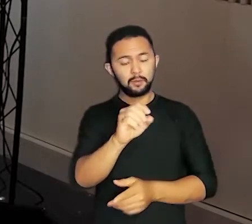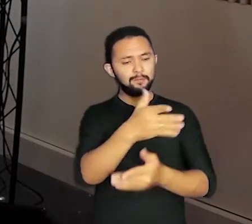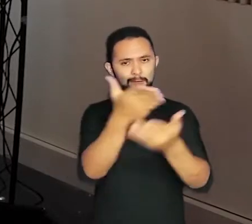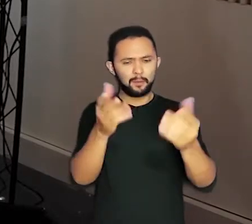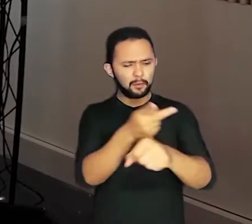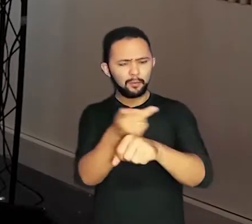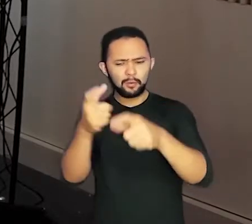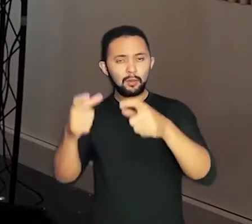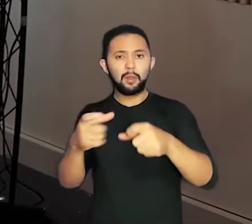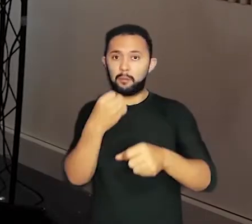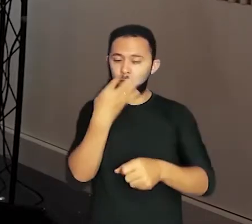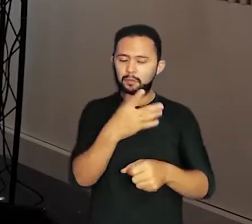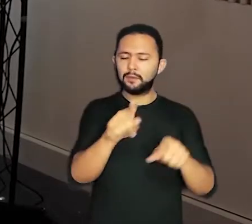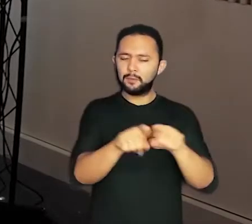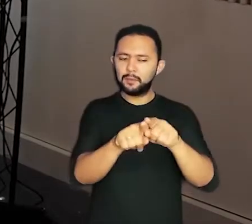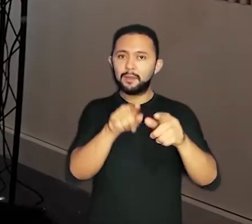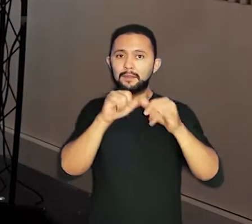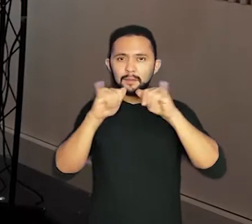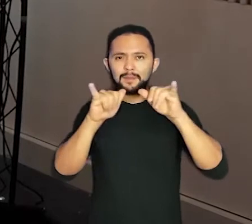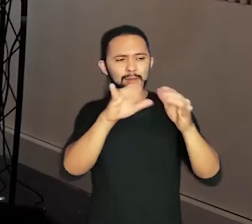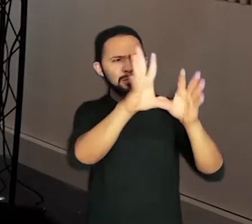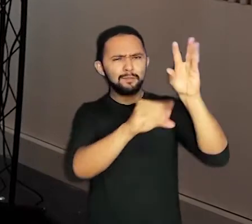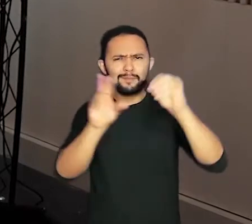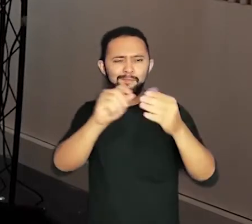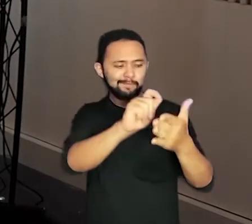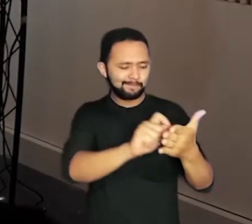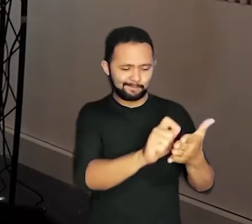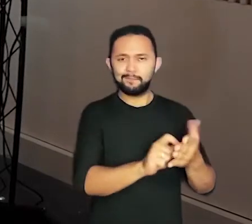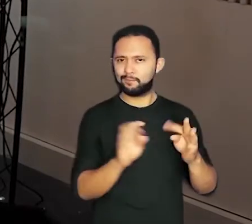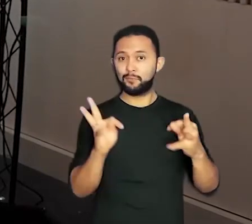serão passadas aqui, tá bom? Então, vamos lá.